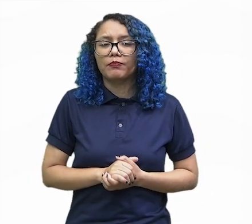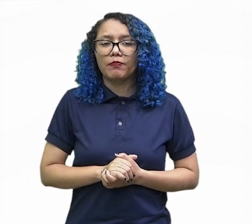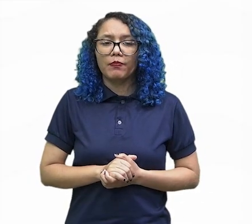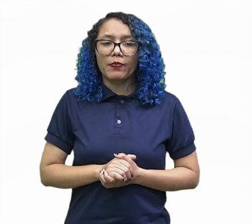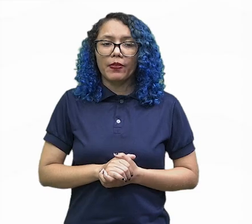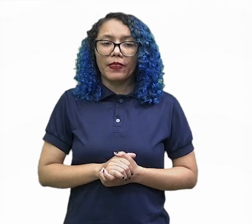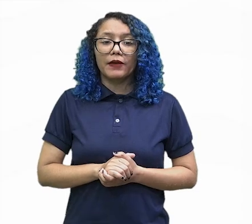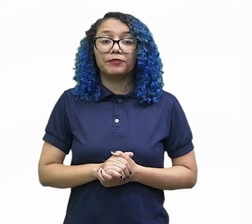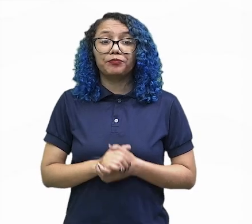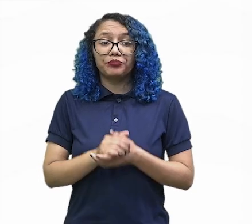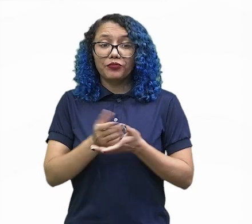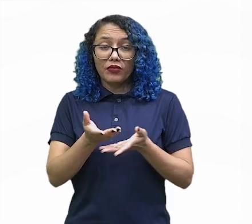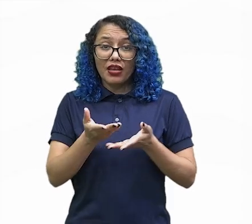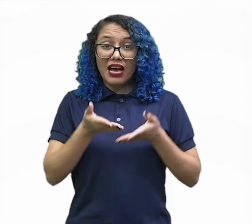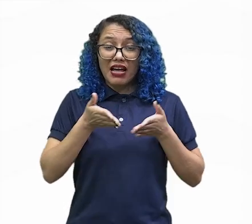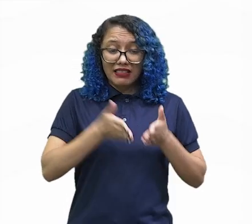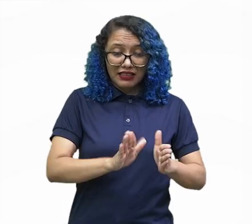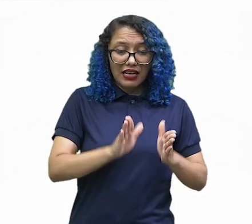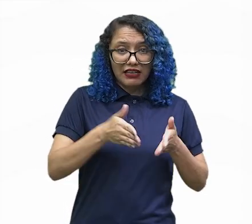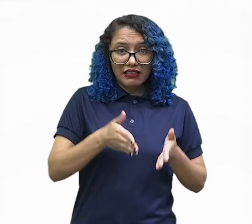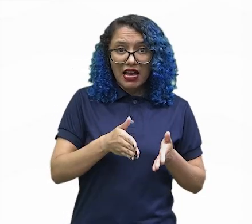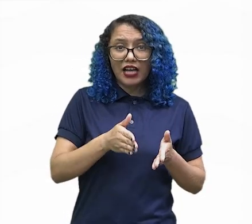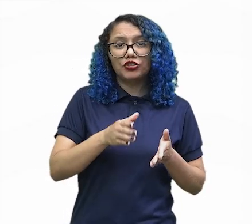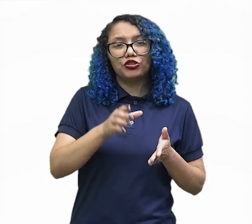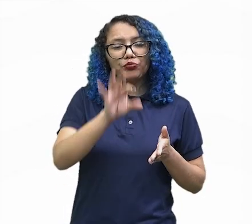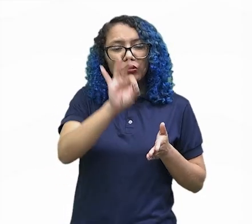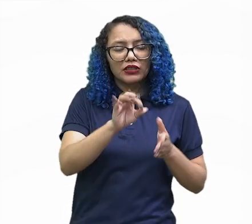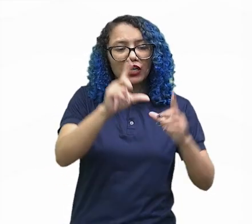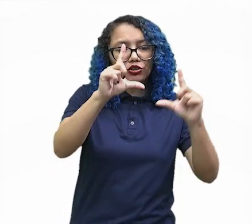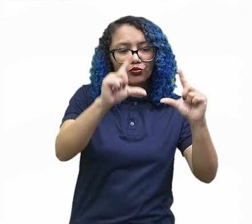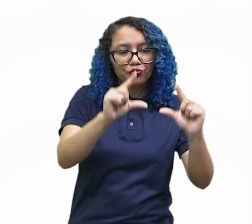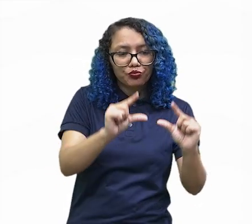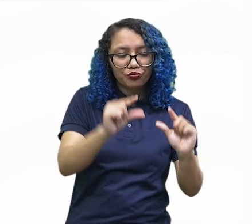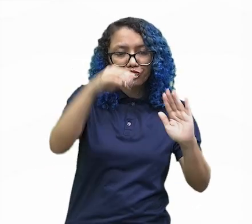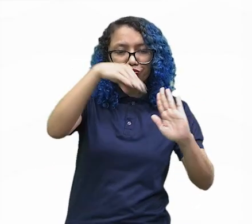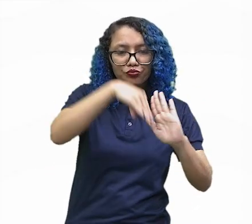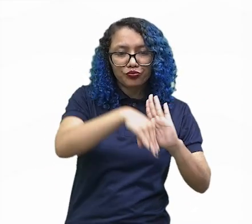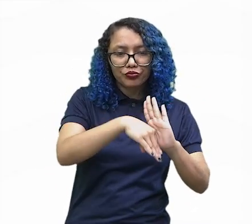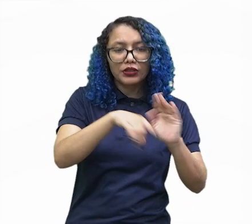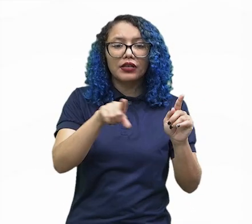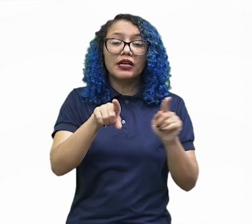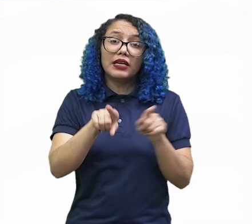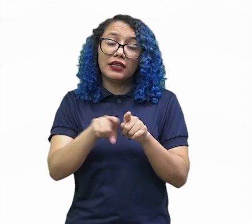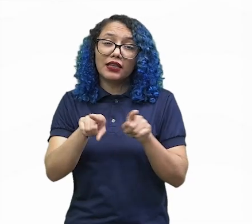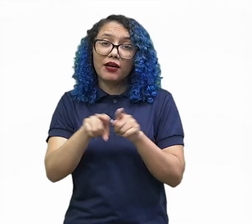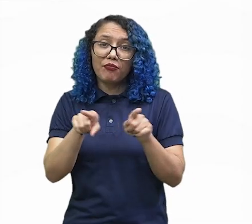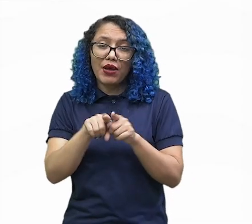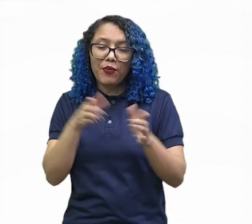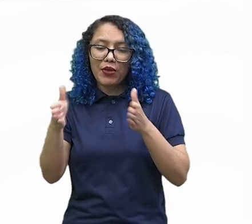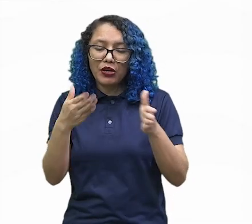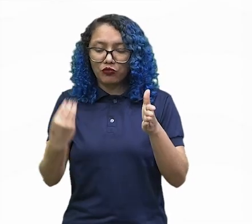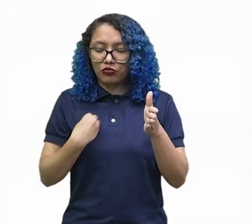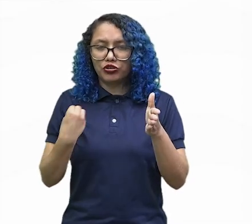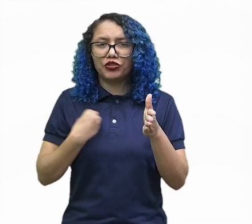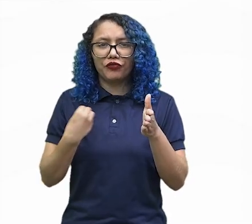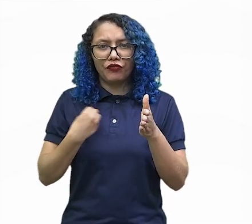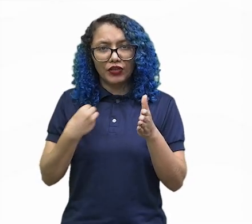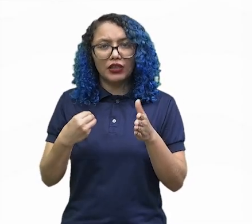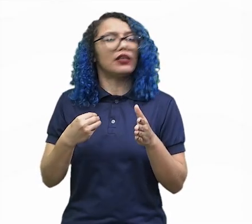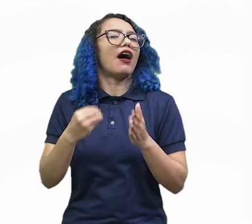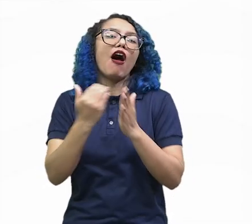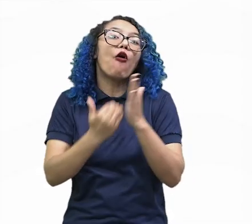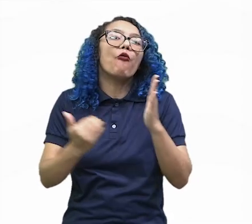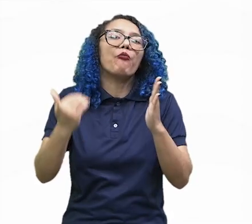diminuição da taxa de natalidade e o aumento na expectativa de vida. Isso está ocorrendo muito